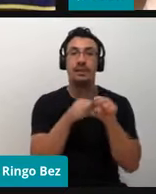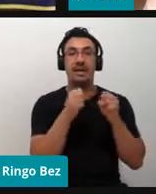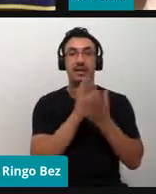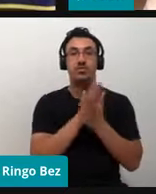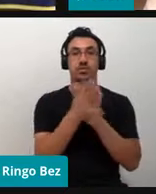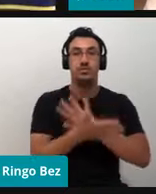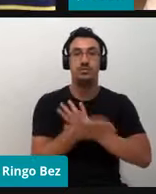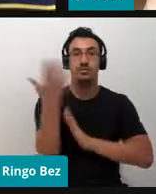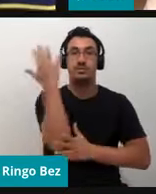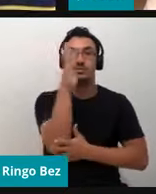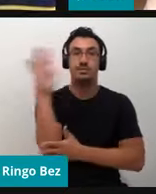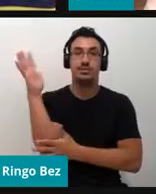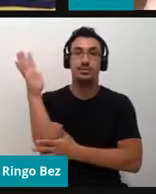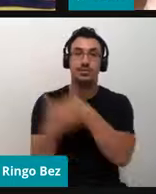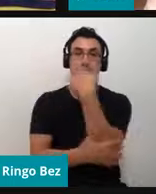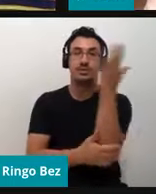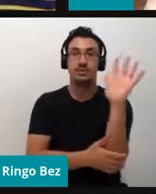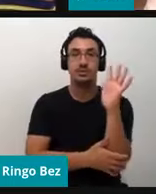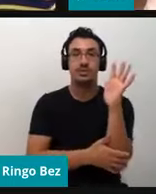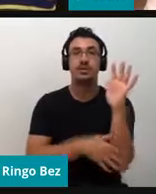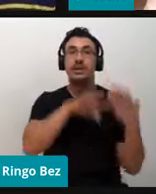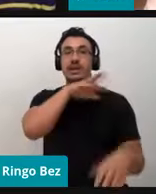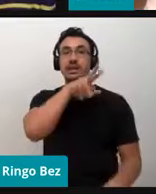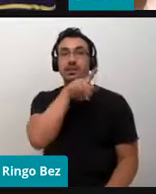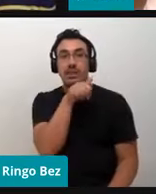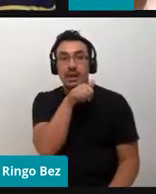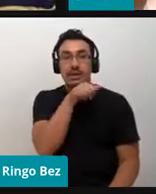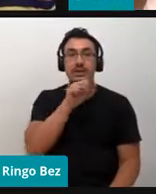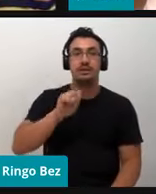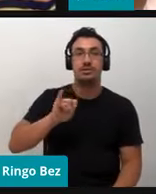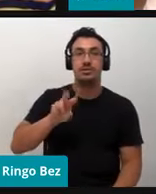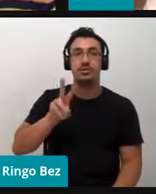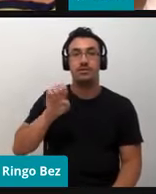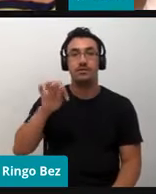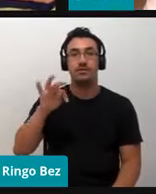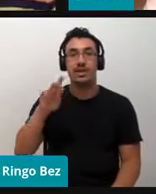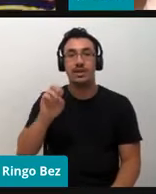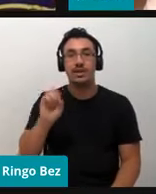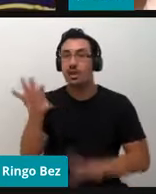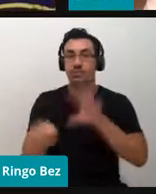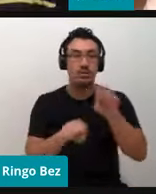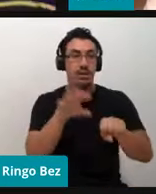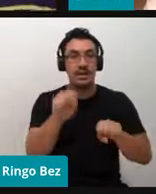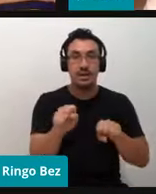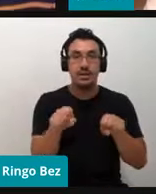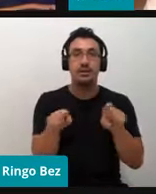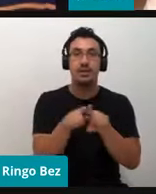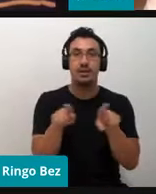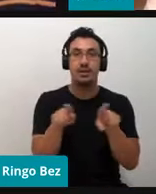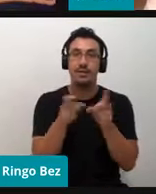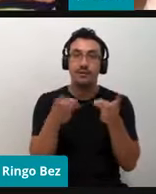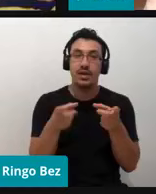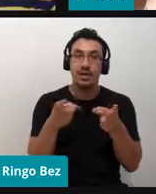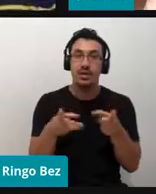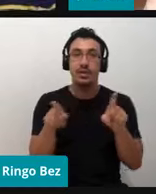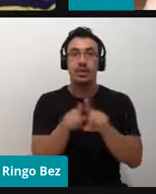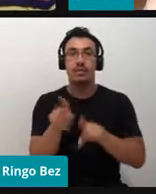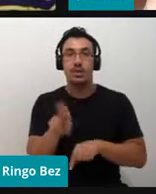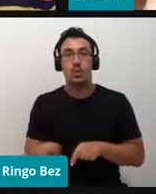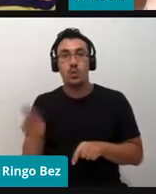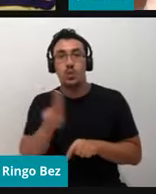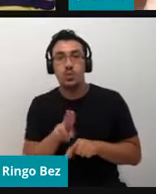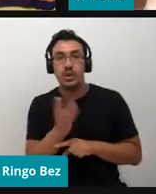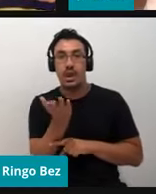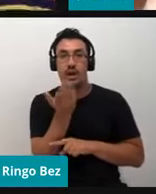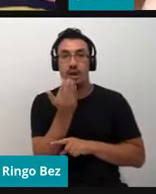faz com que essa fauna silvestre, além de ser capturada para comércio ilegal, além de ser utilizada como